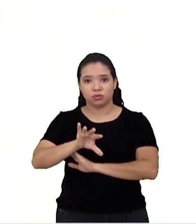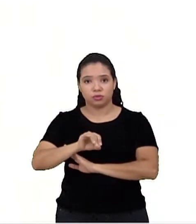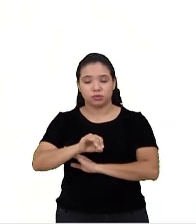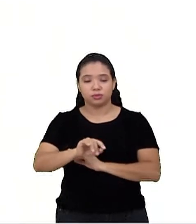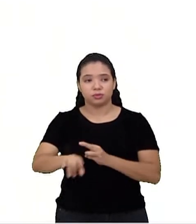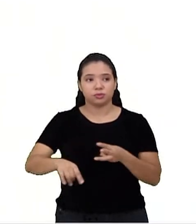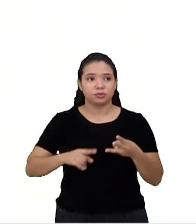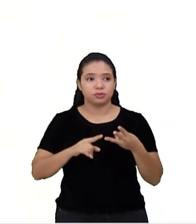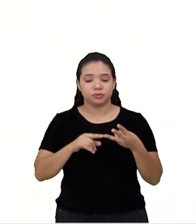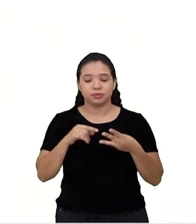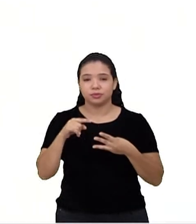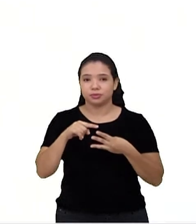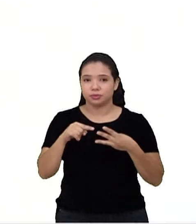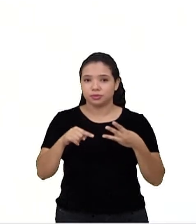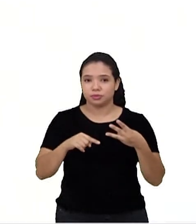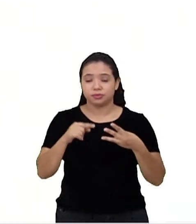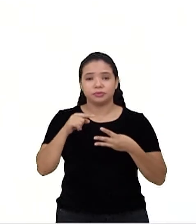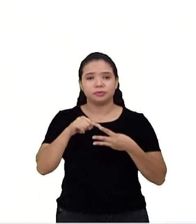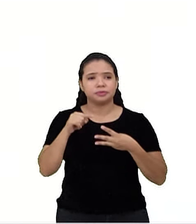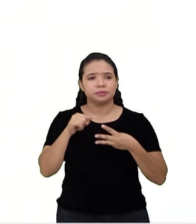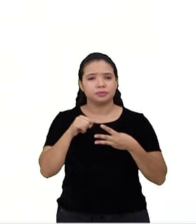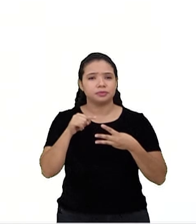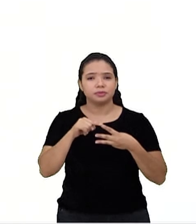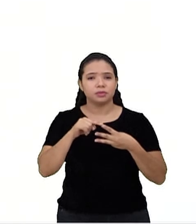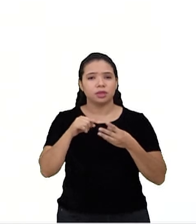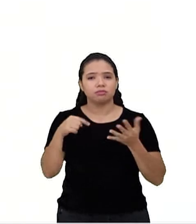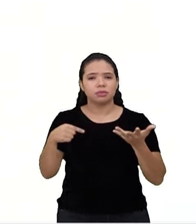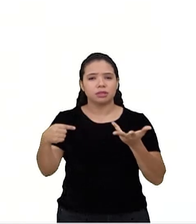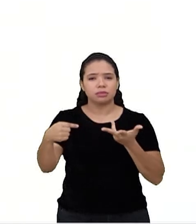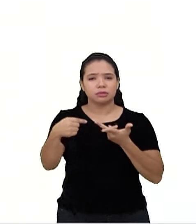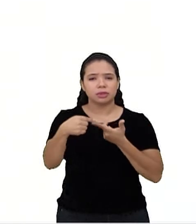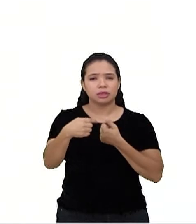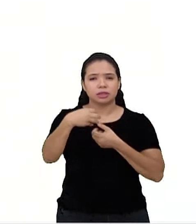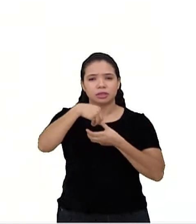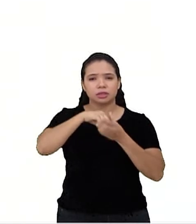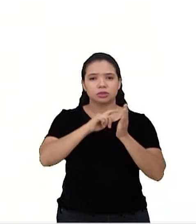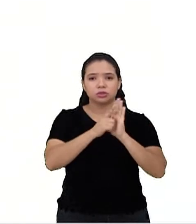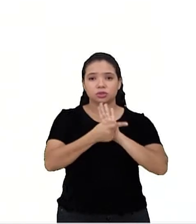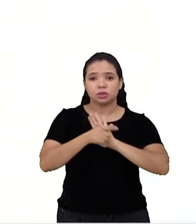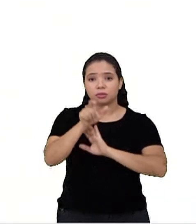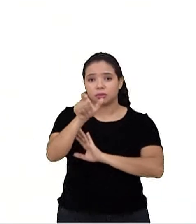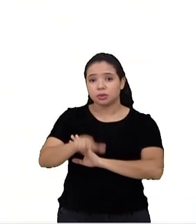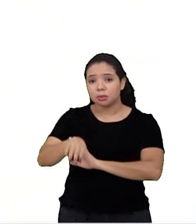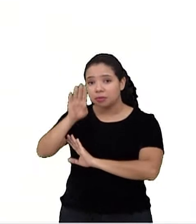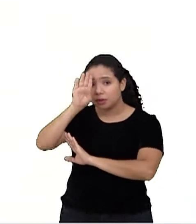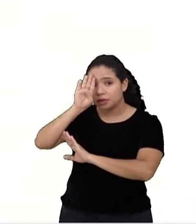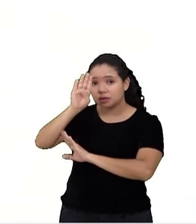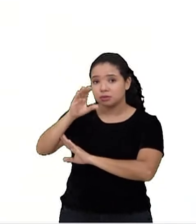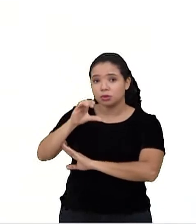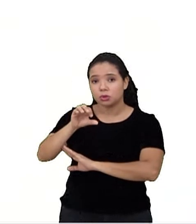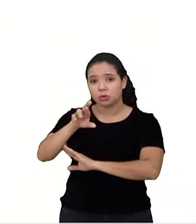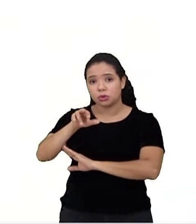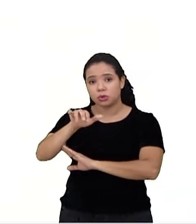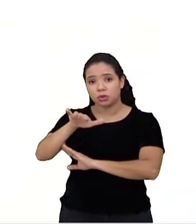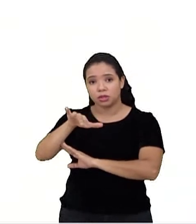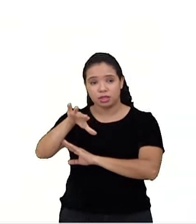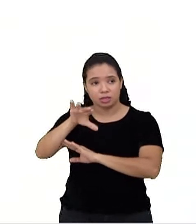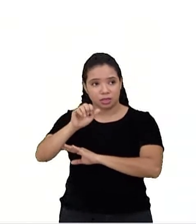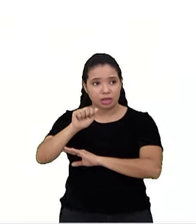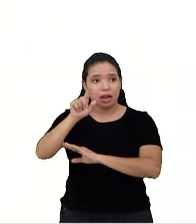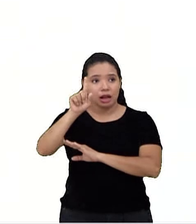Elementos constituintes do gênero. O personagem principal da crônica, um cristal lapidado por